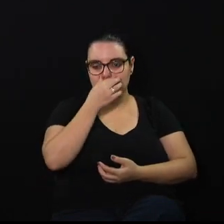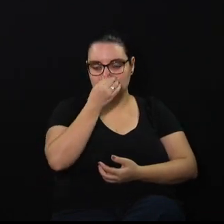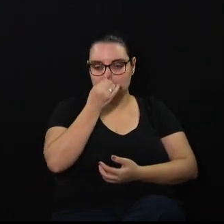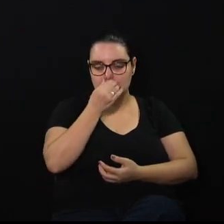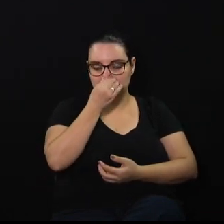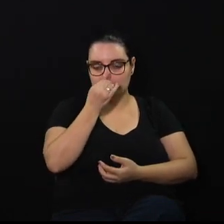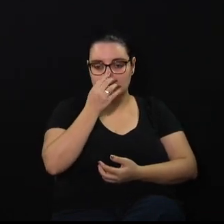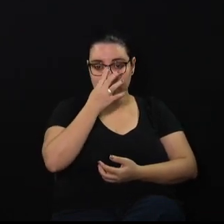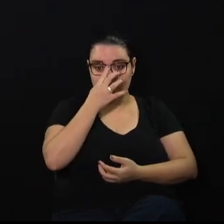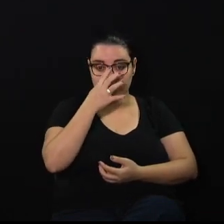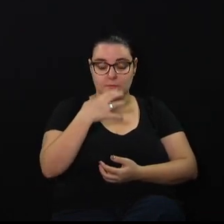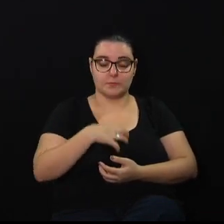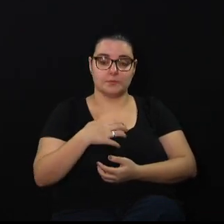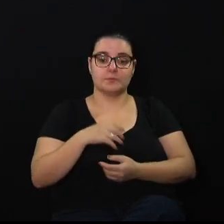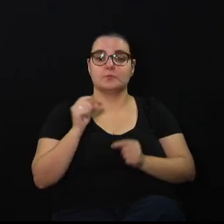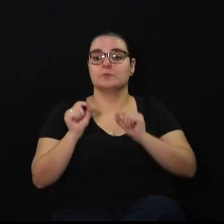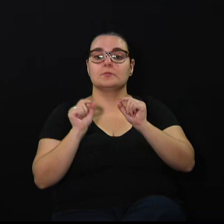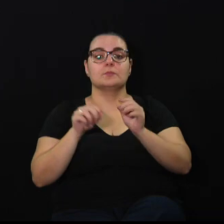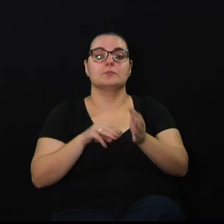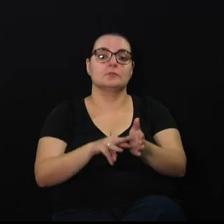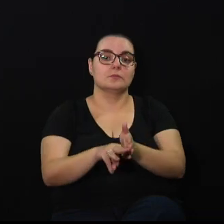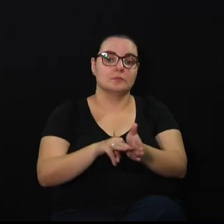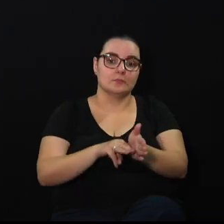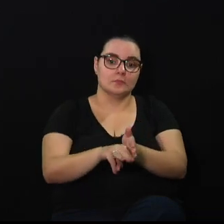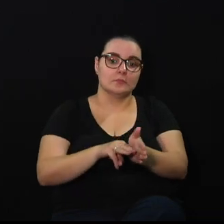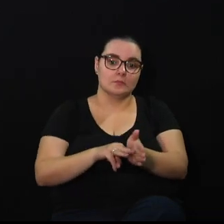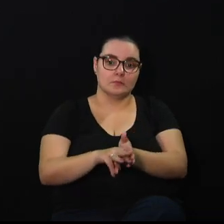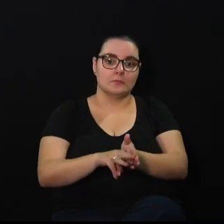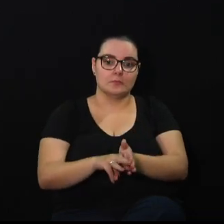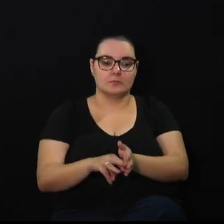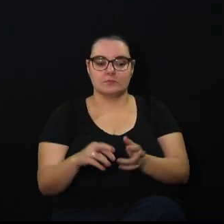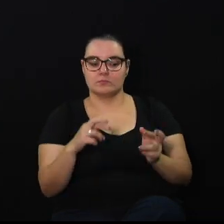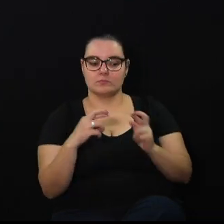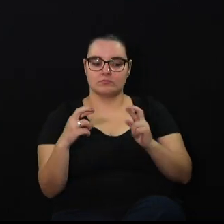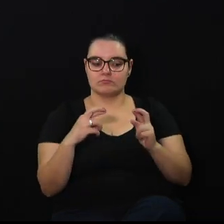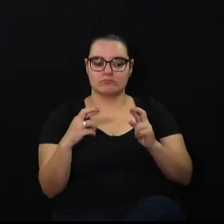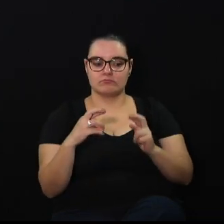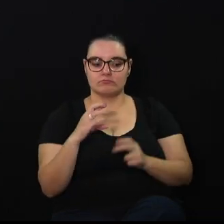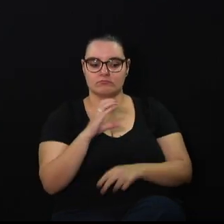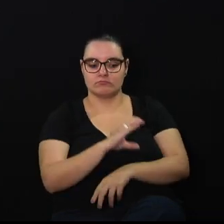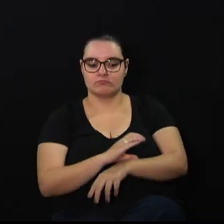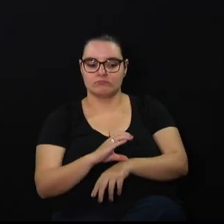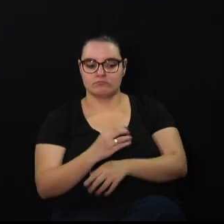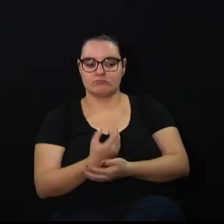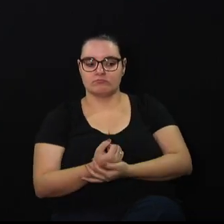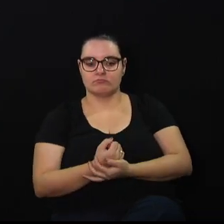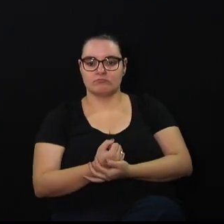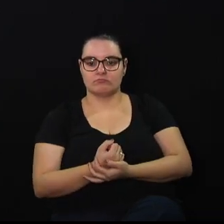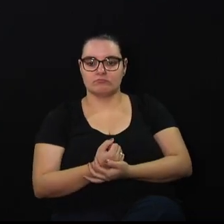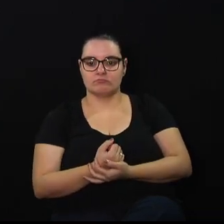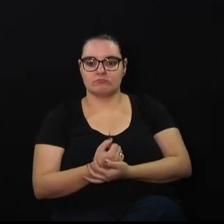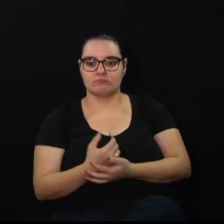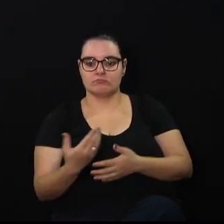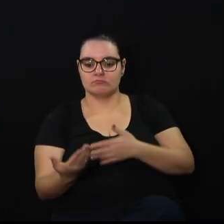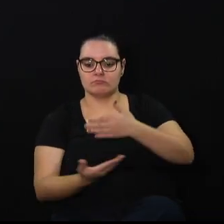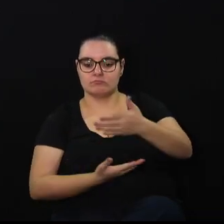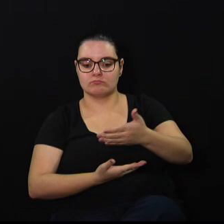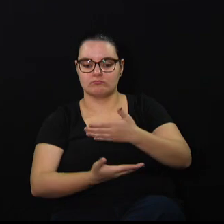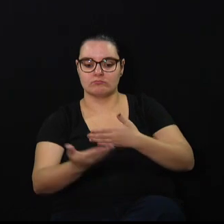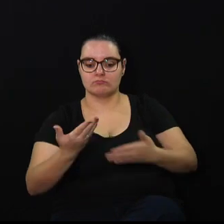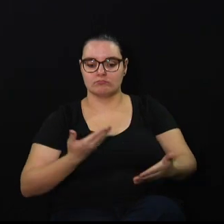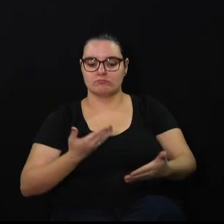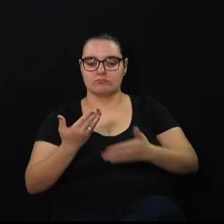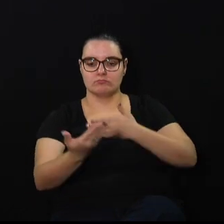método que é baseado na análise do comportamento e ao método por troca de figuras né